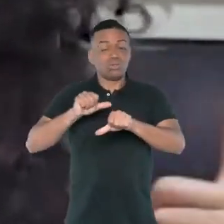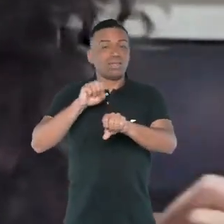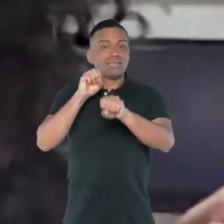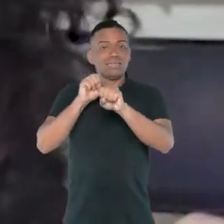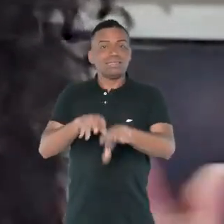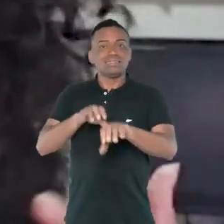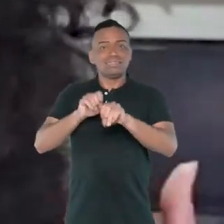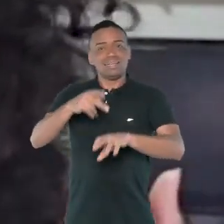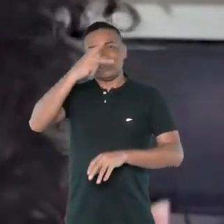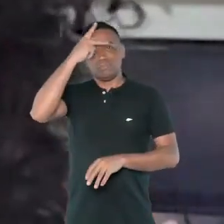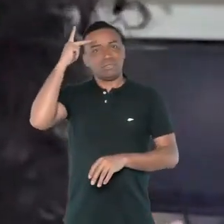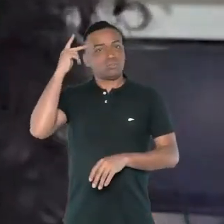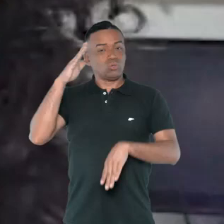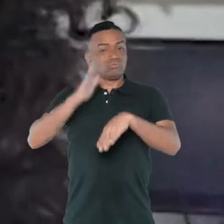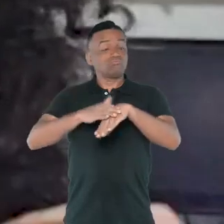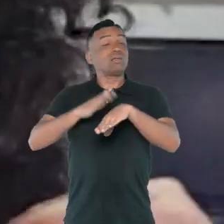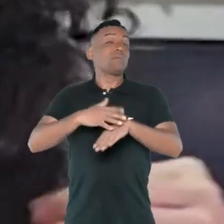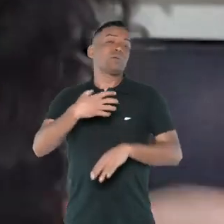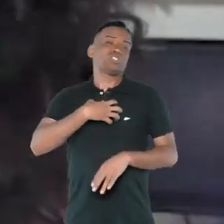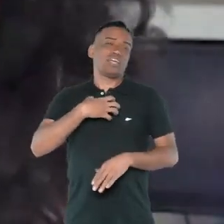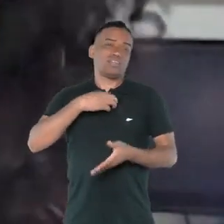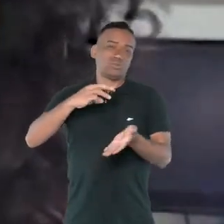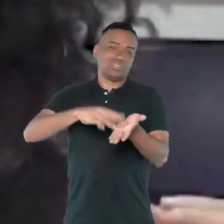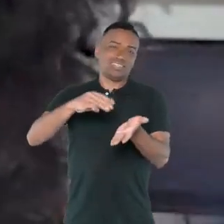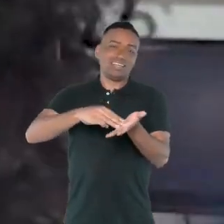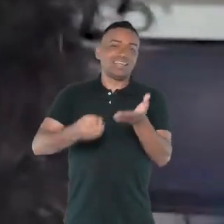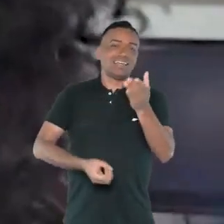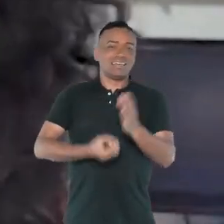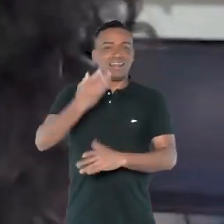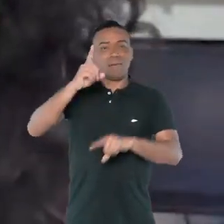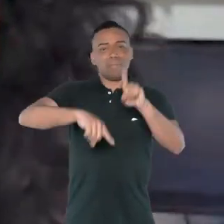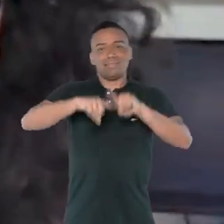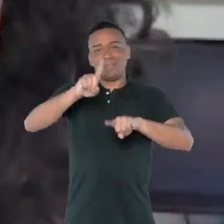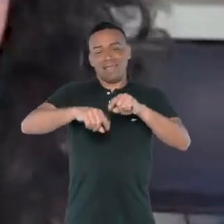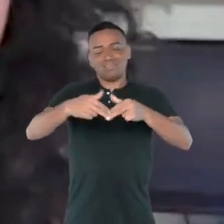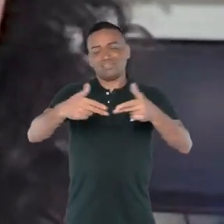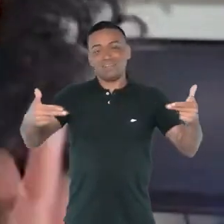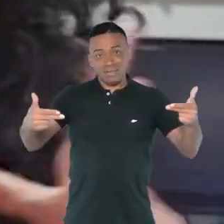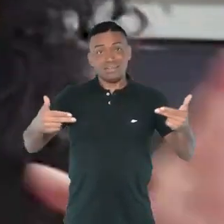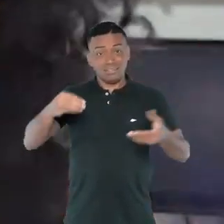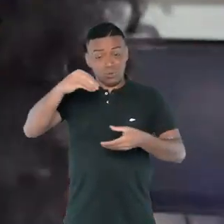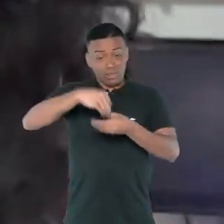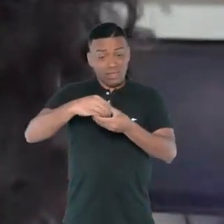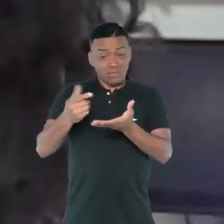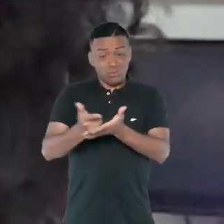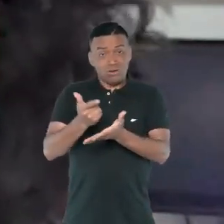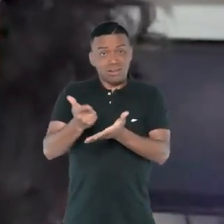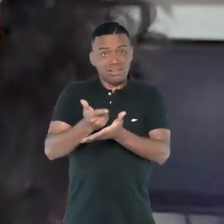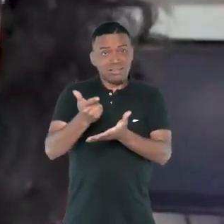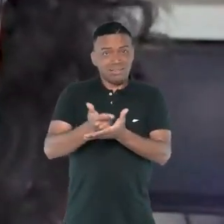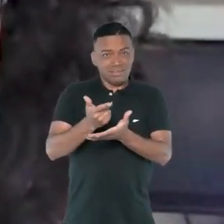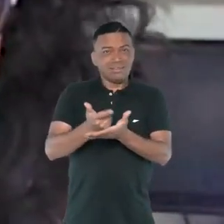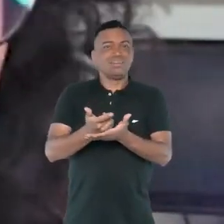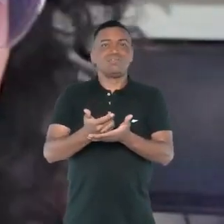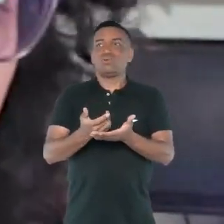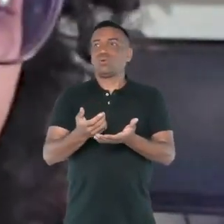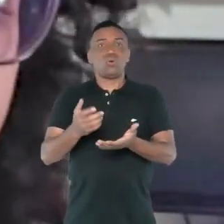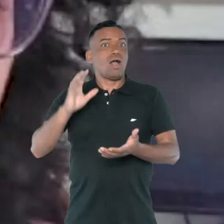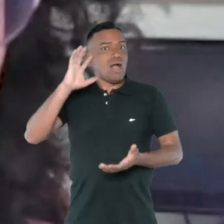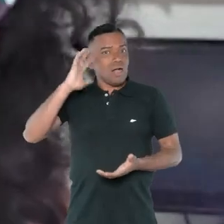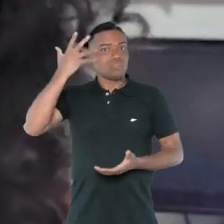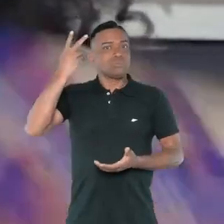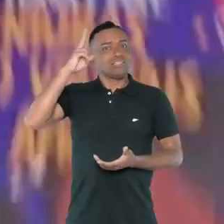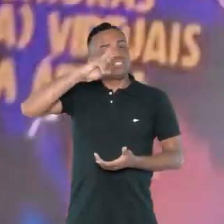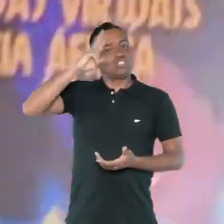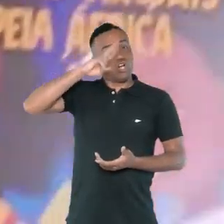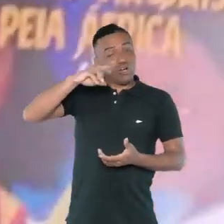minha prática se voltou muito para ensinar as pessoas a fazer o que eu faço e criar materiais que facilitassem isso. Daí que veio